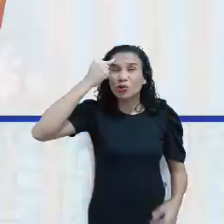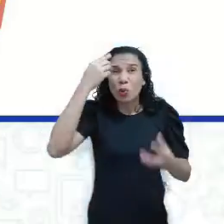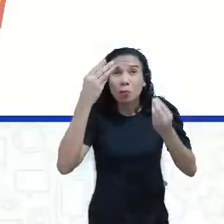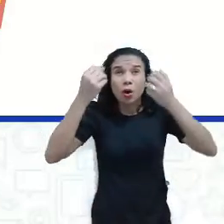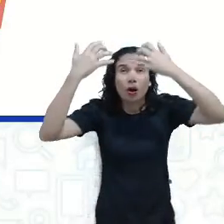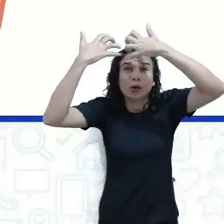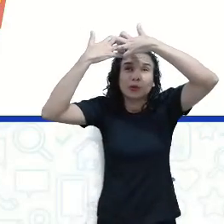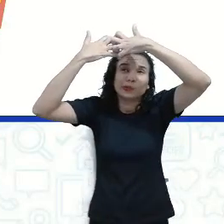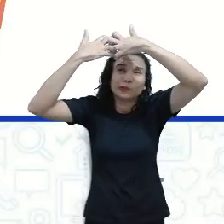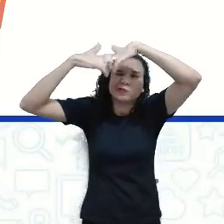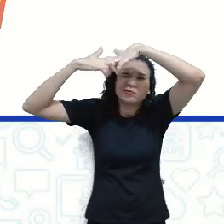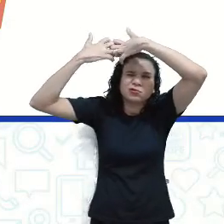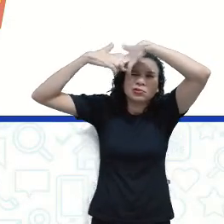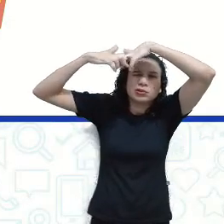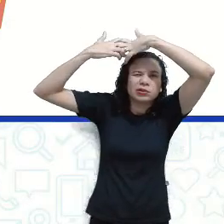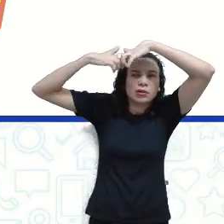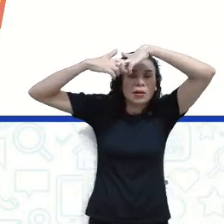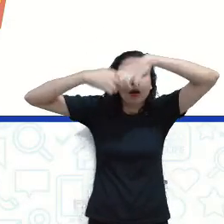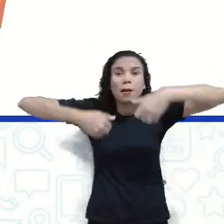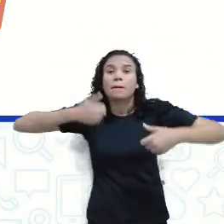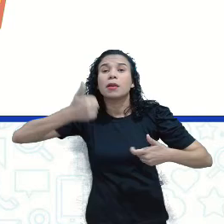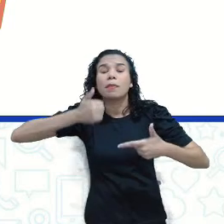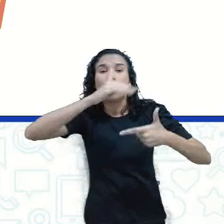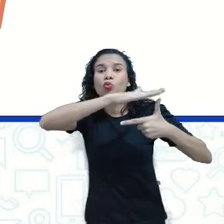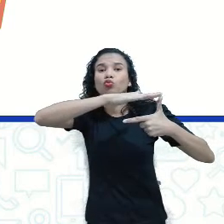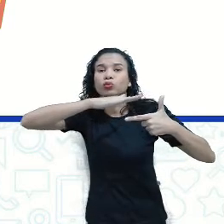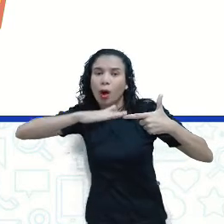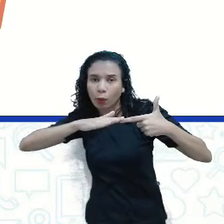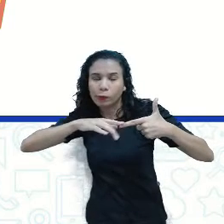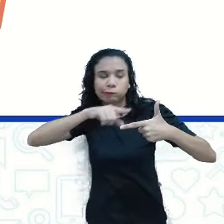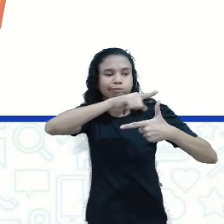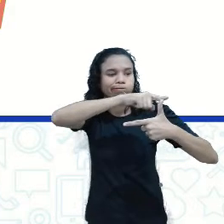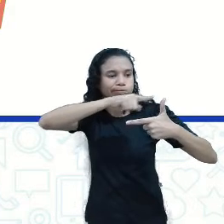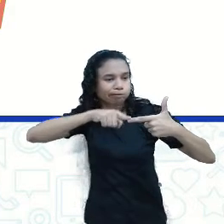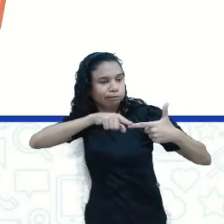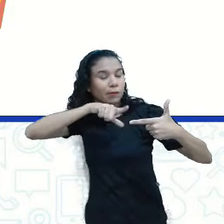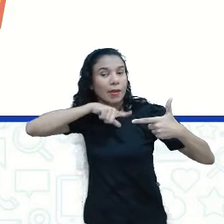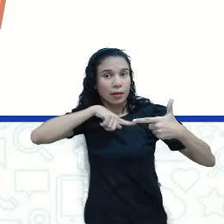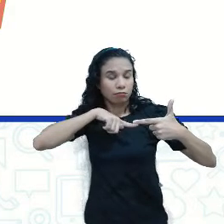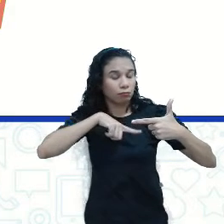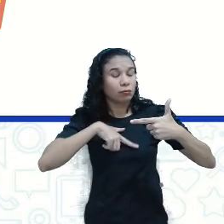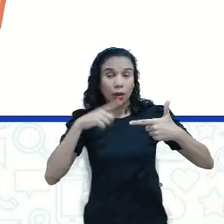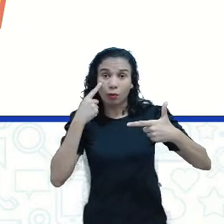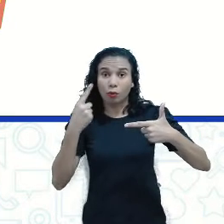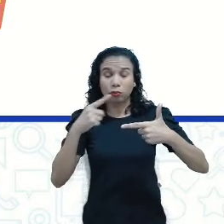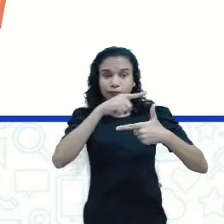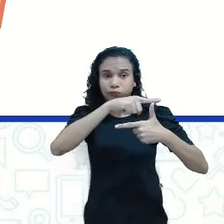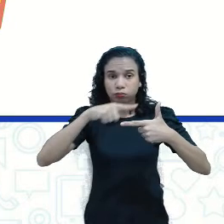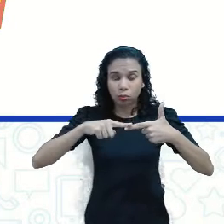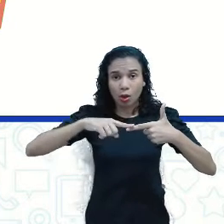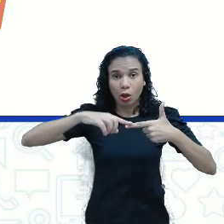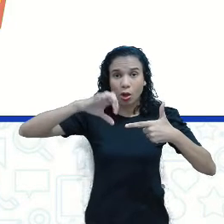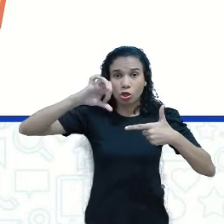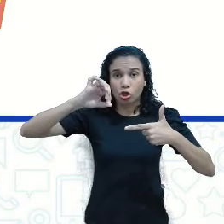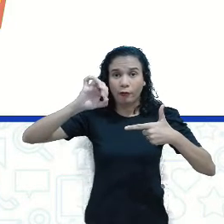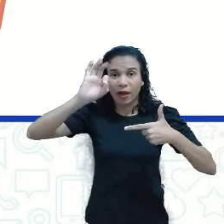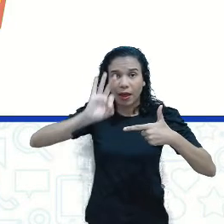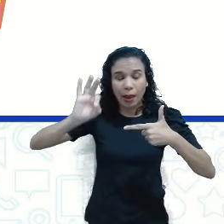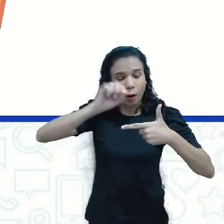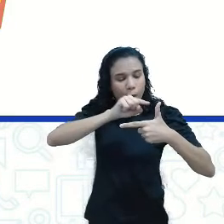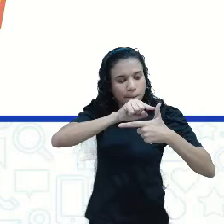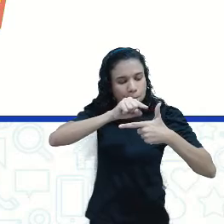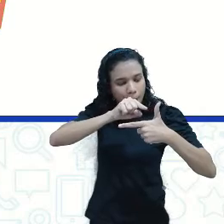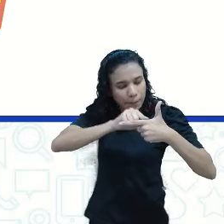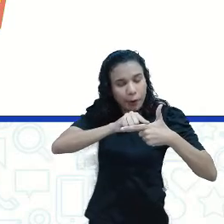algumas coisas. Primeiro ele falou do triângulo retângulo, né? Ele pensou aí que existia um triângulo que tivesse 90 graus, para começar tudo